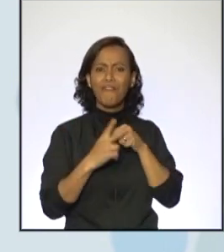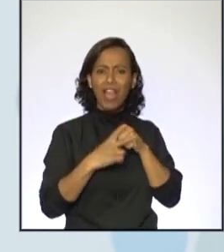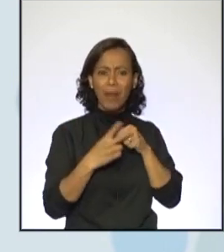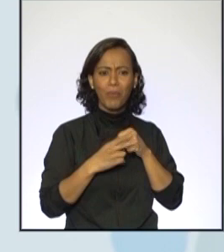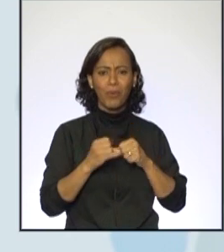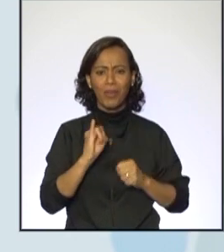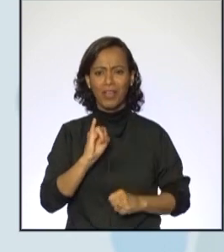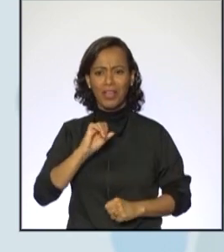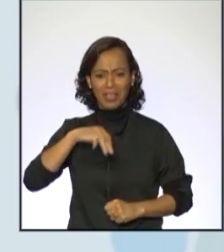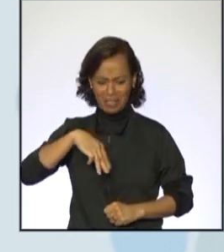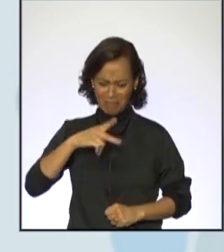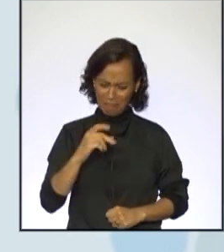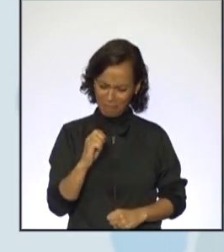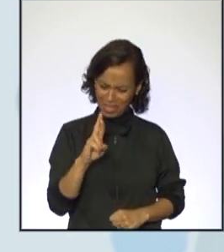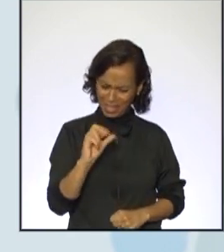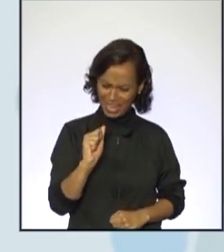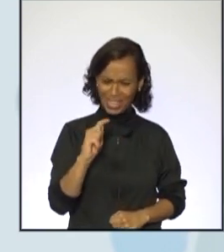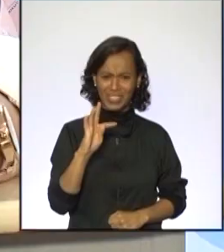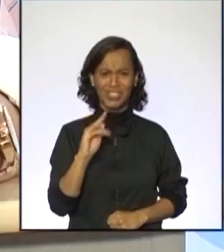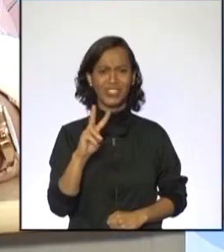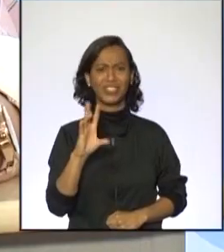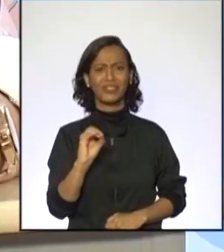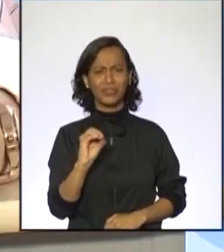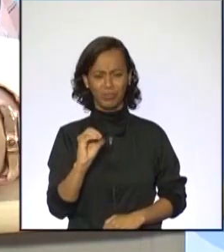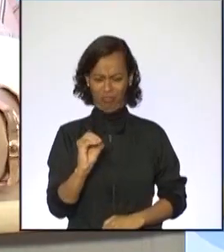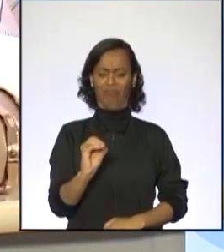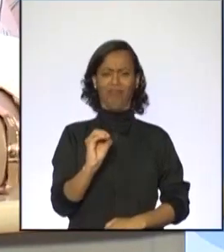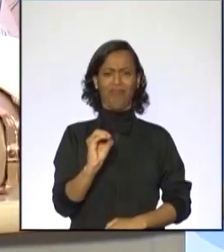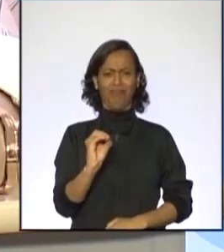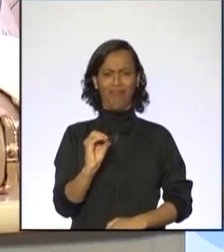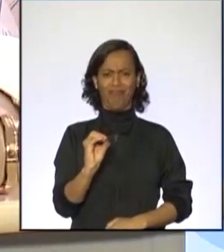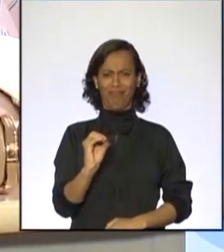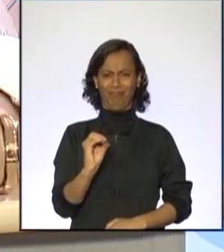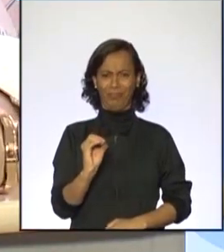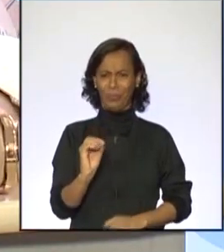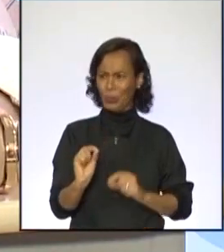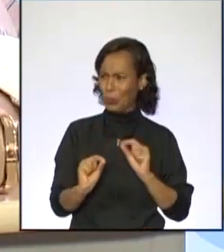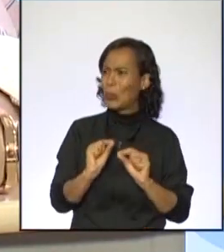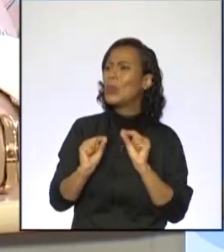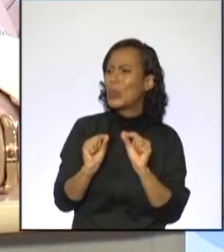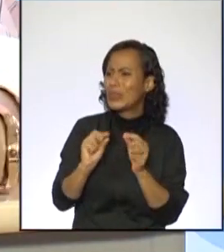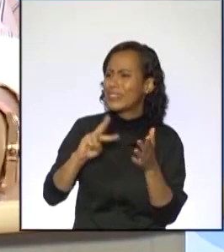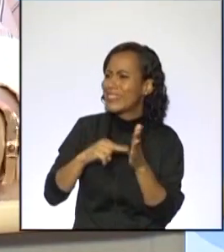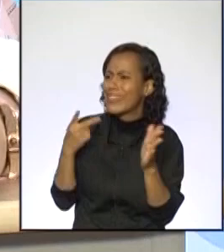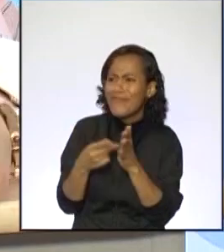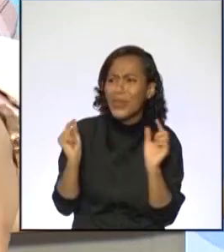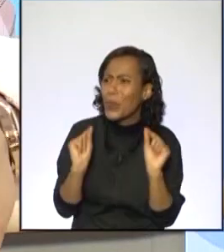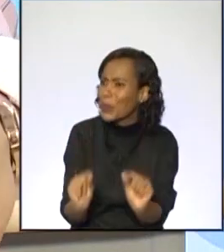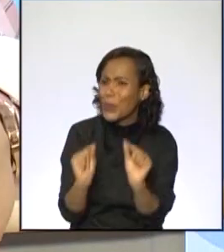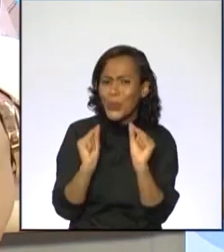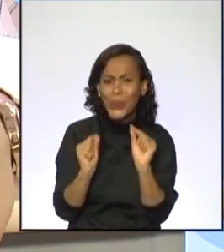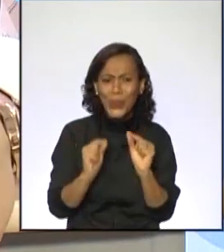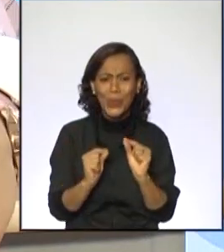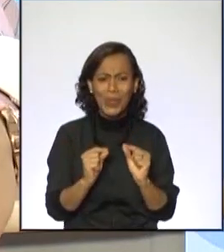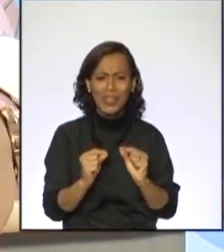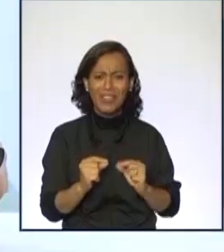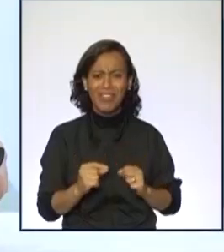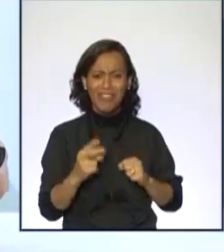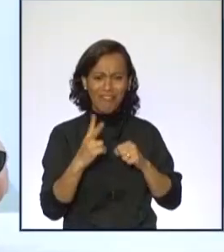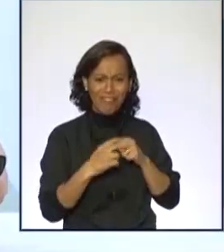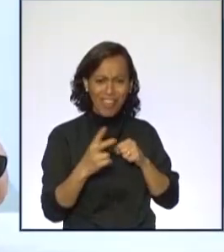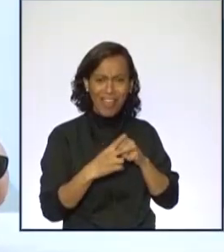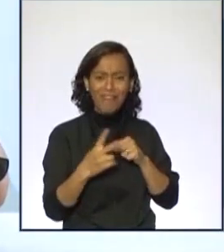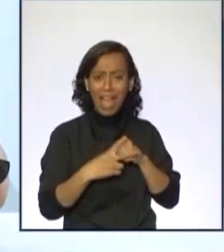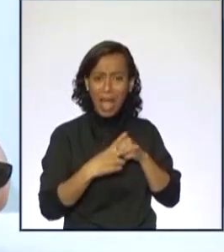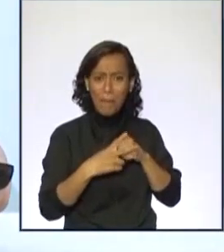portuguesa. negócio. Ô, Kátia, vamos acelerar e já explicar para eles o que é o modo Olha imperativo? só, Para que serve o então, modo imperativo dos vamos verbos?